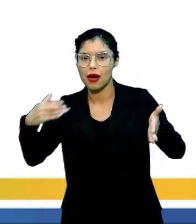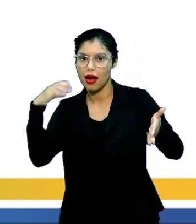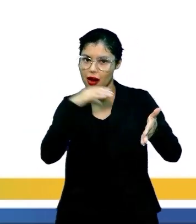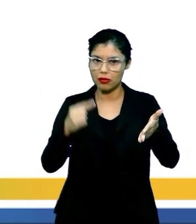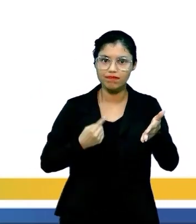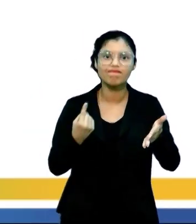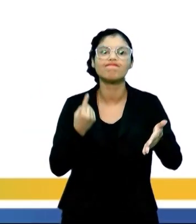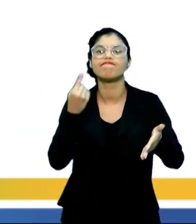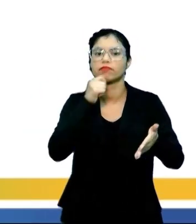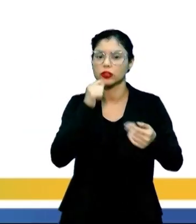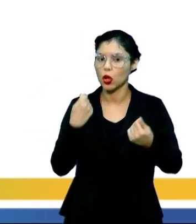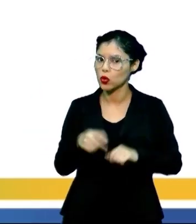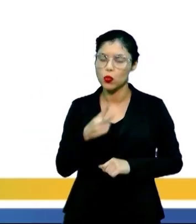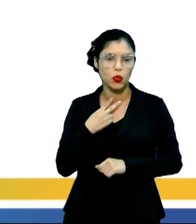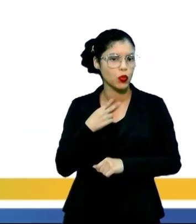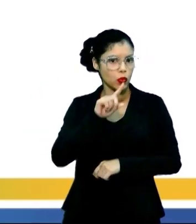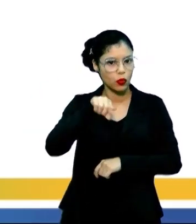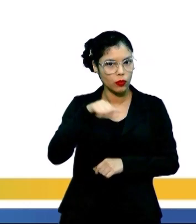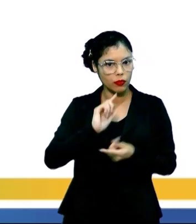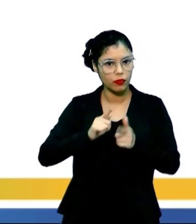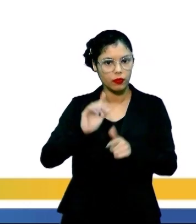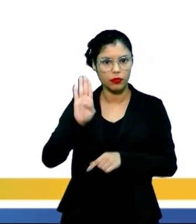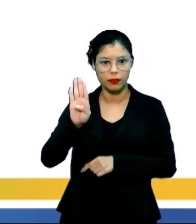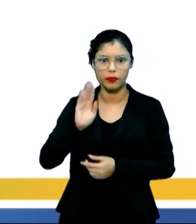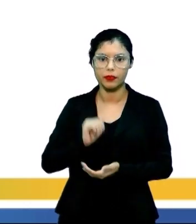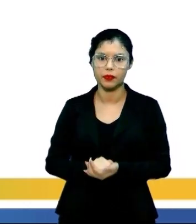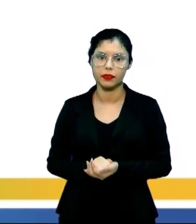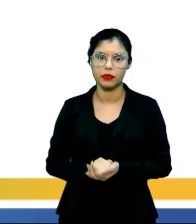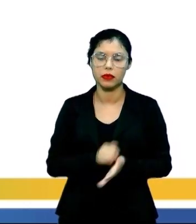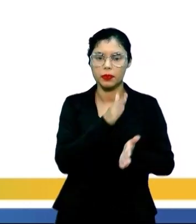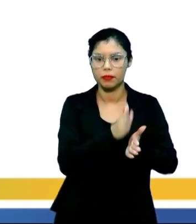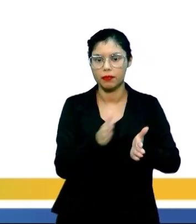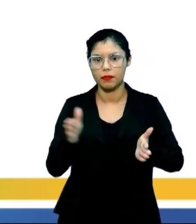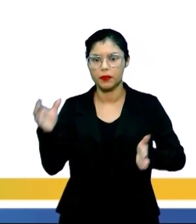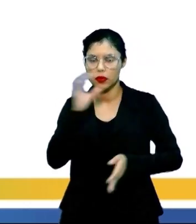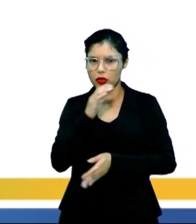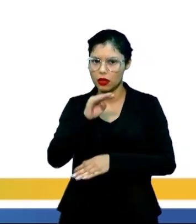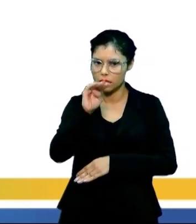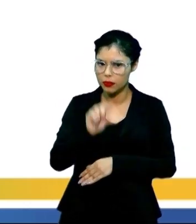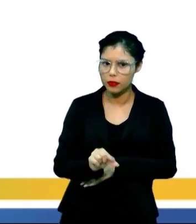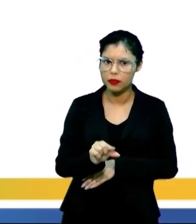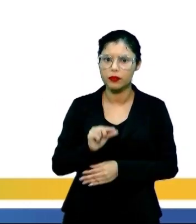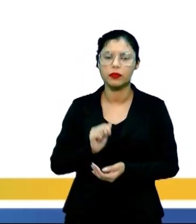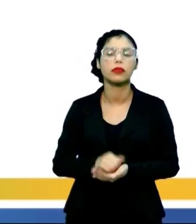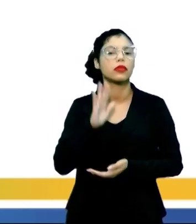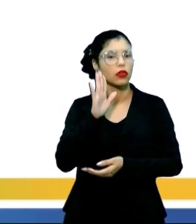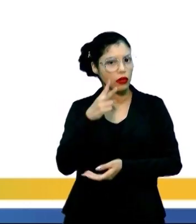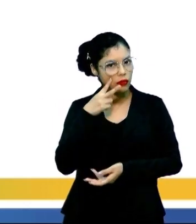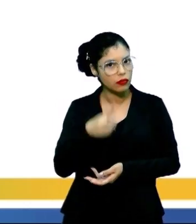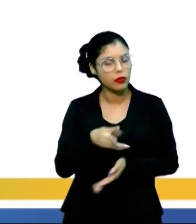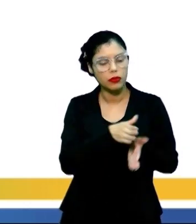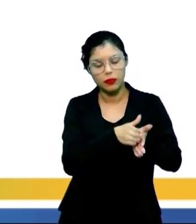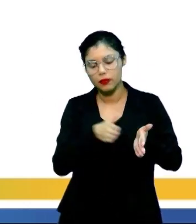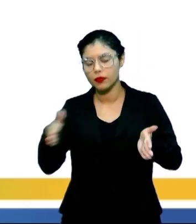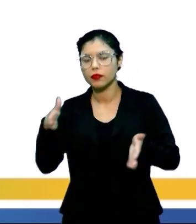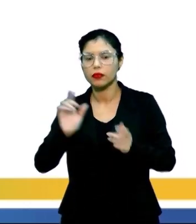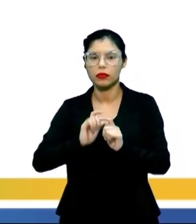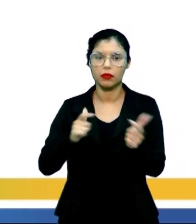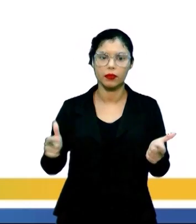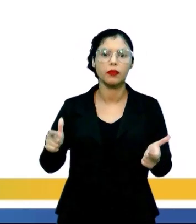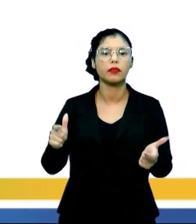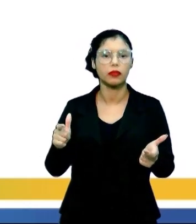velocidade alta, não podemos marcar a letra A. Letra B, percurso em velocidades baixas, já vimos que ela passou maior tempo